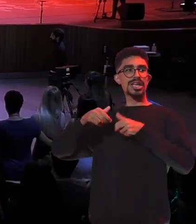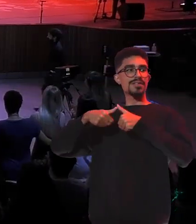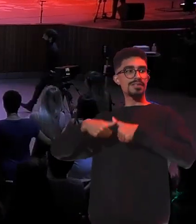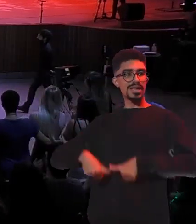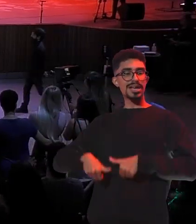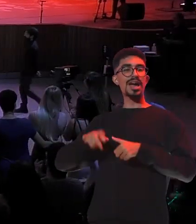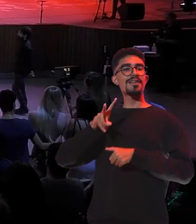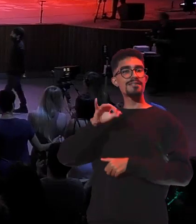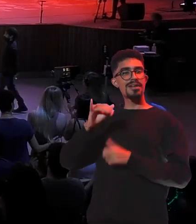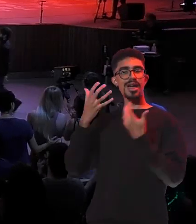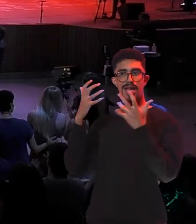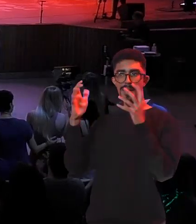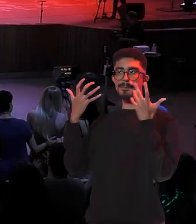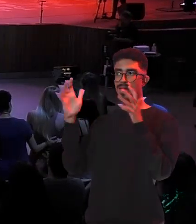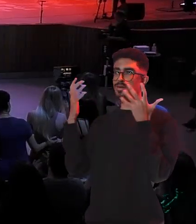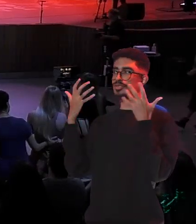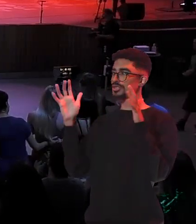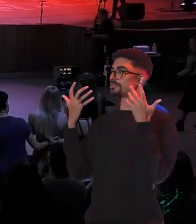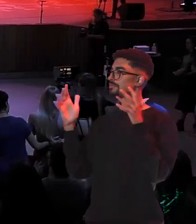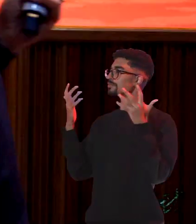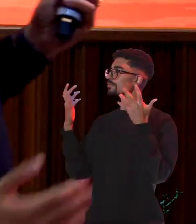Pode chegar aqui, vamos orar junto.